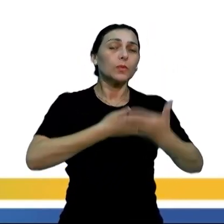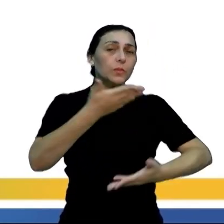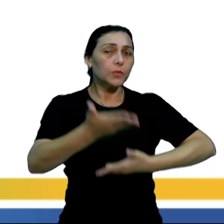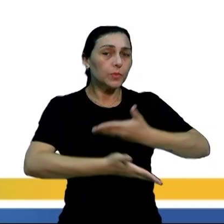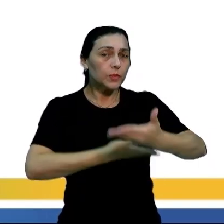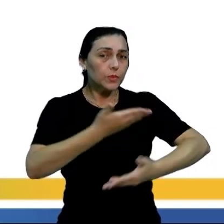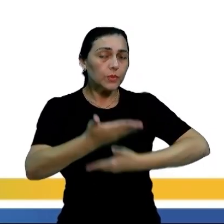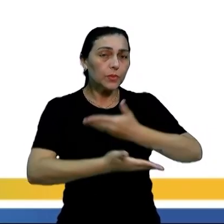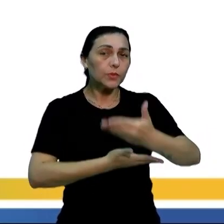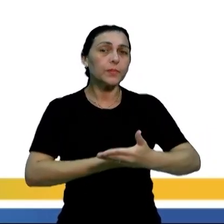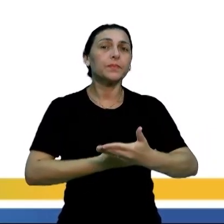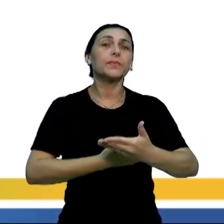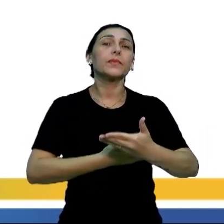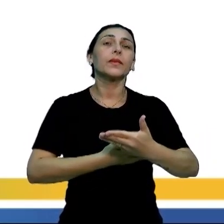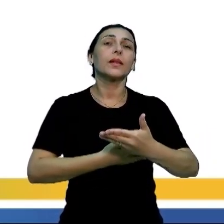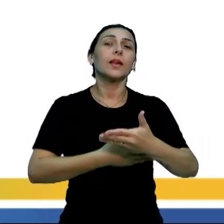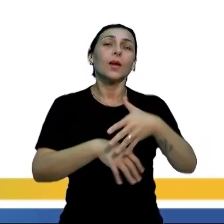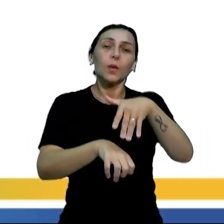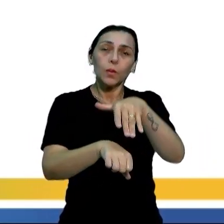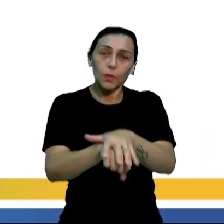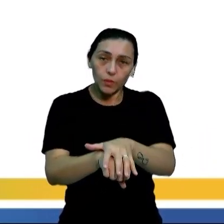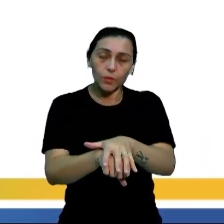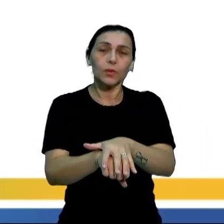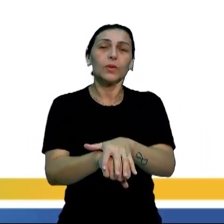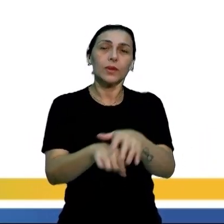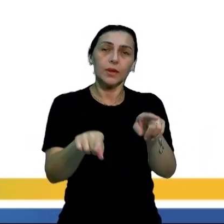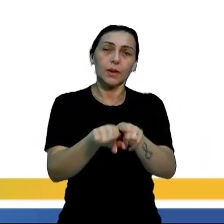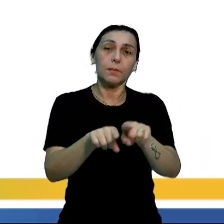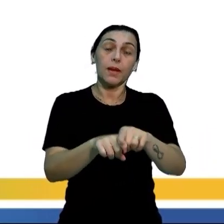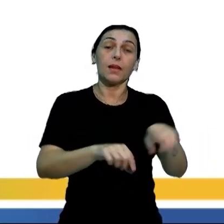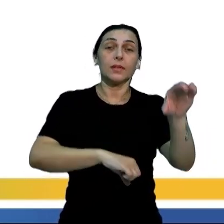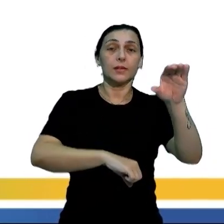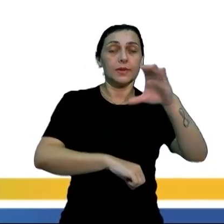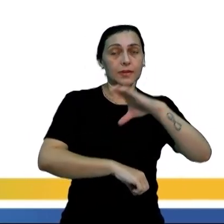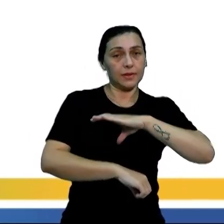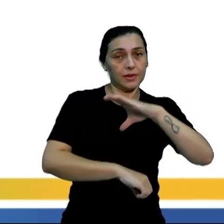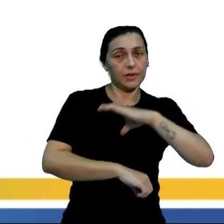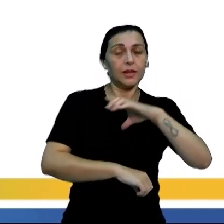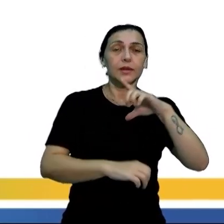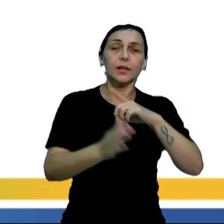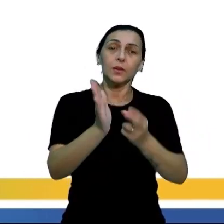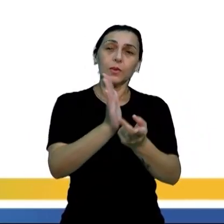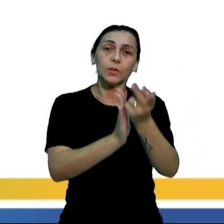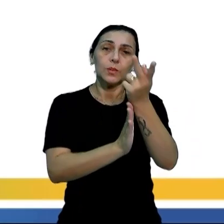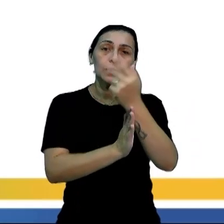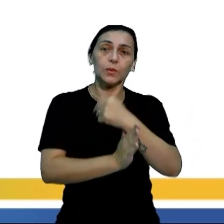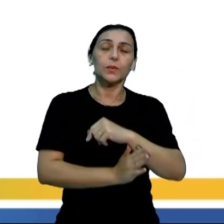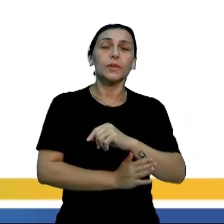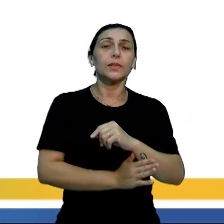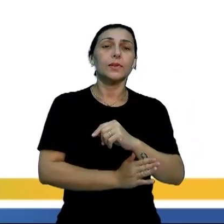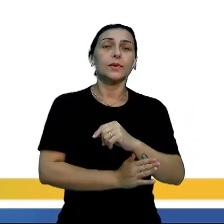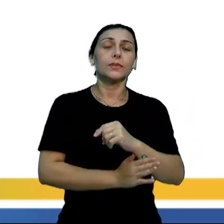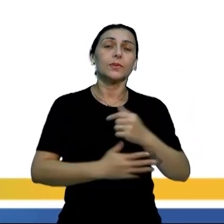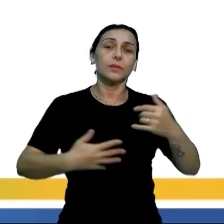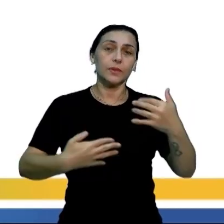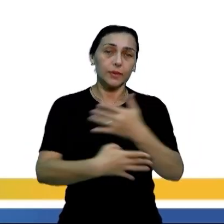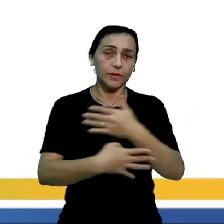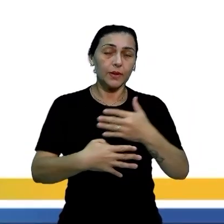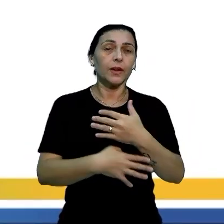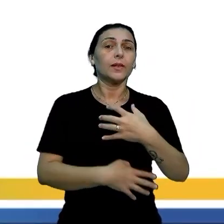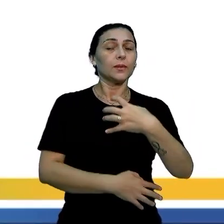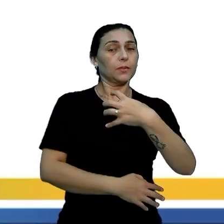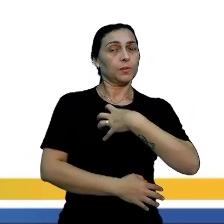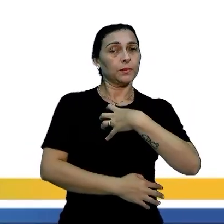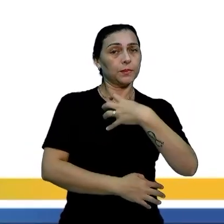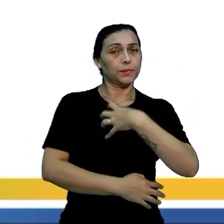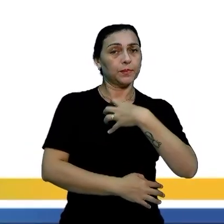relação entre colônia e a metrópole. E aí eu tenho esse desenho aí do Centro Histórico de Salvador,